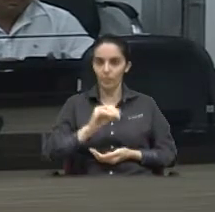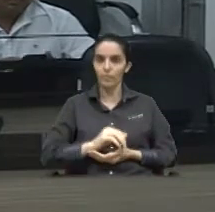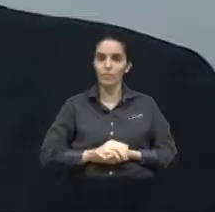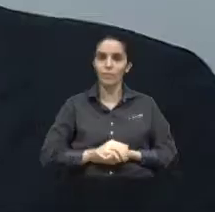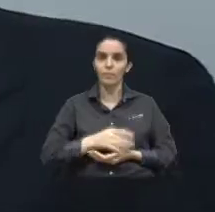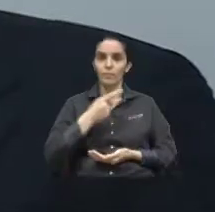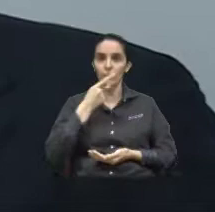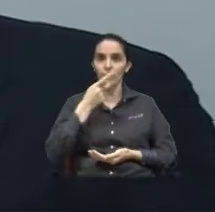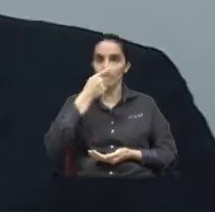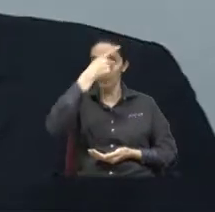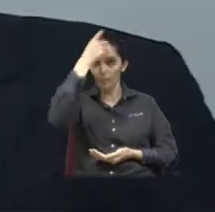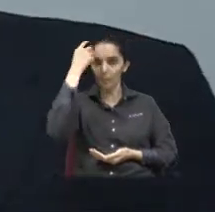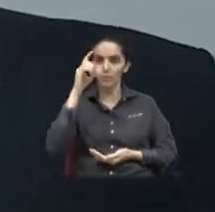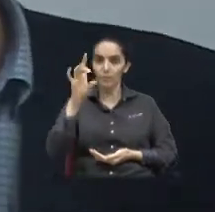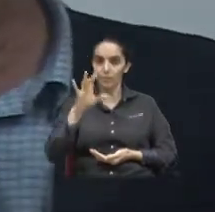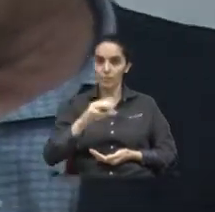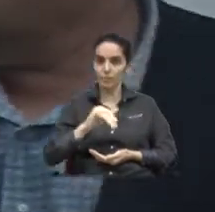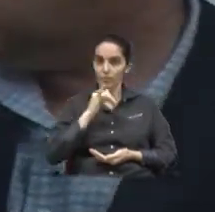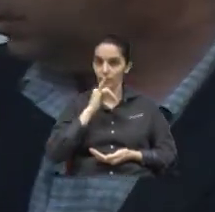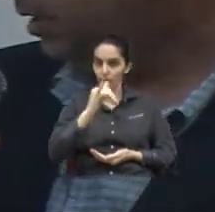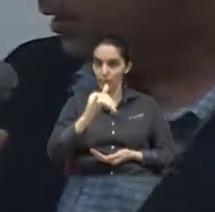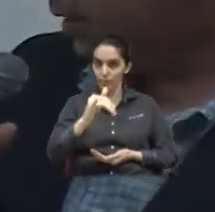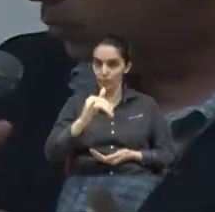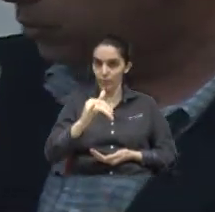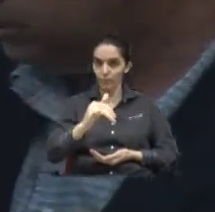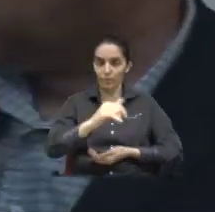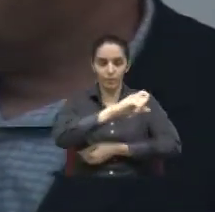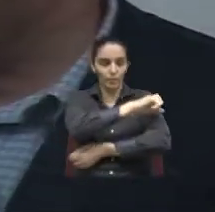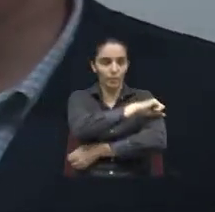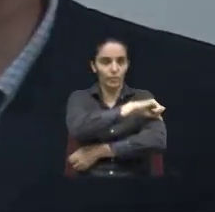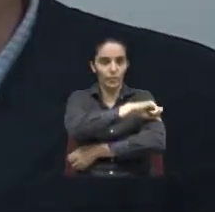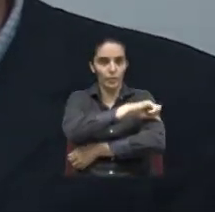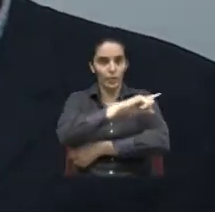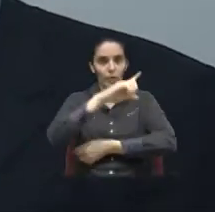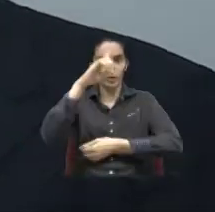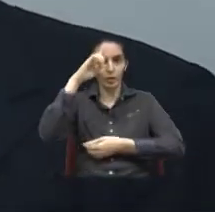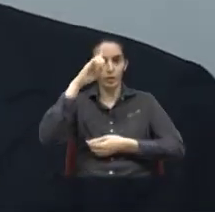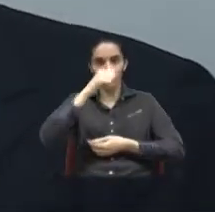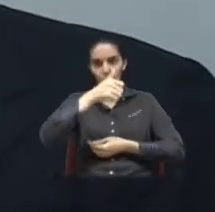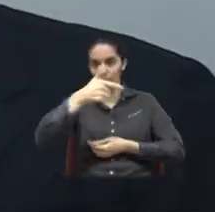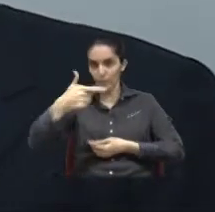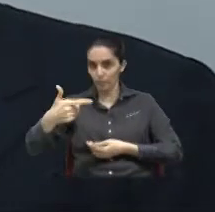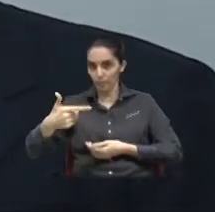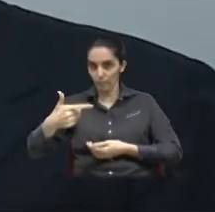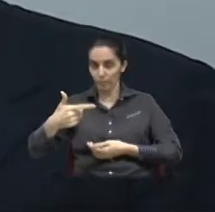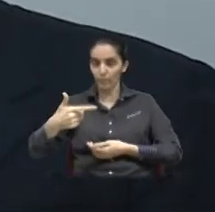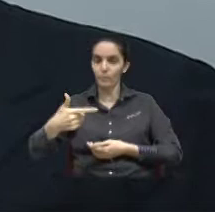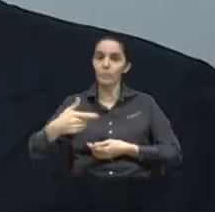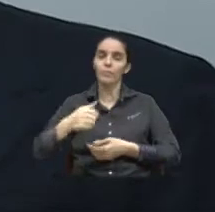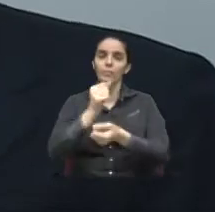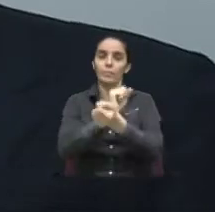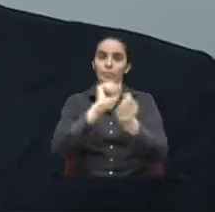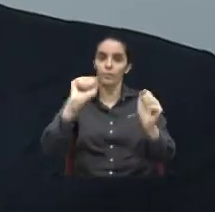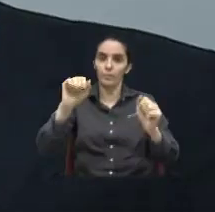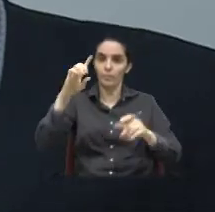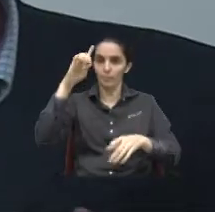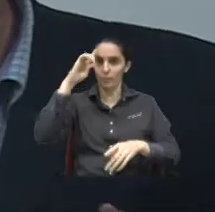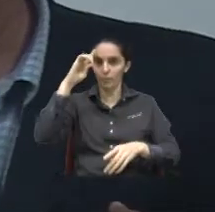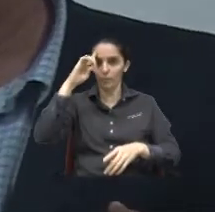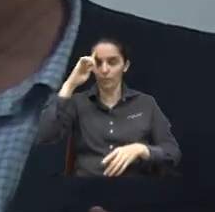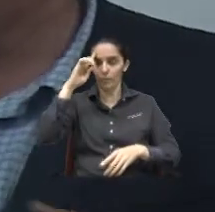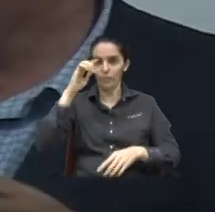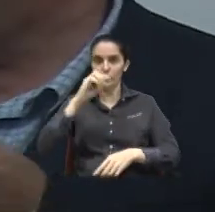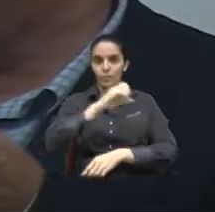Marcos Xavier, você falou sobre os enfermeiros. Dia 12 de maio é o dia da enfermagem, que foi instituída pela Ana